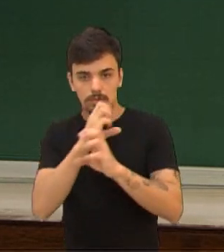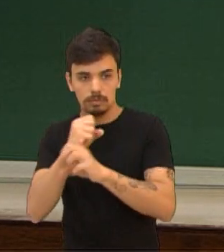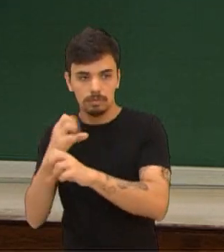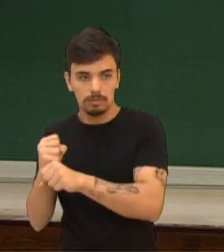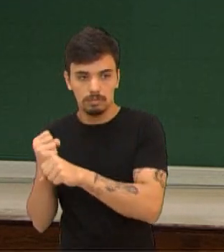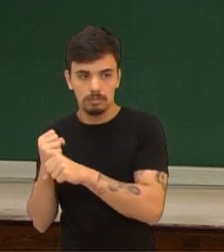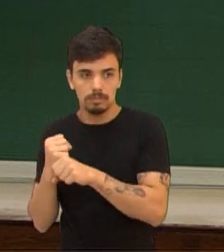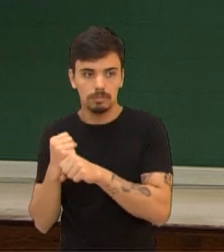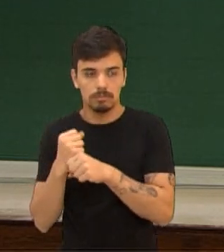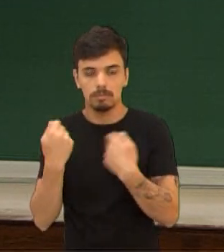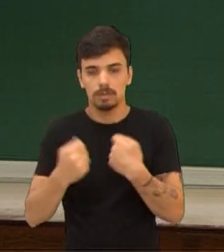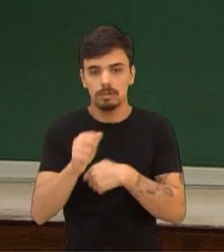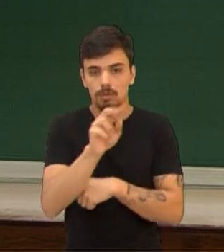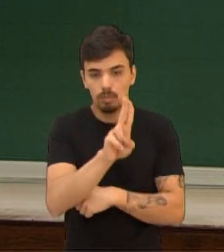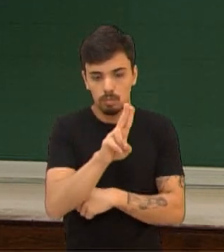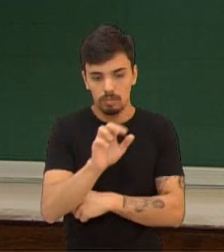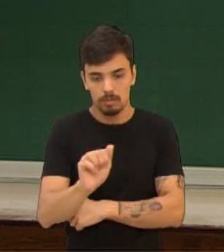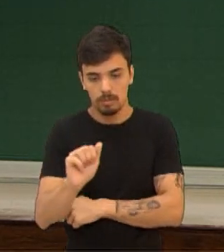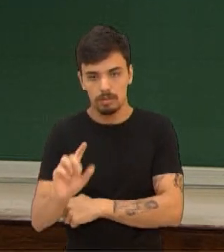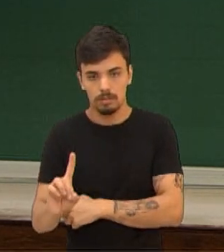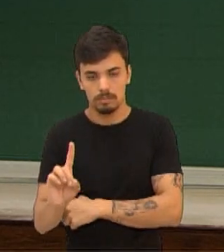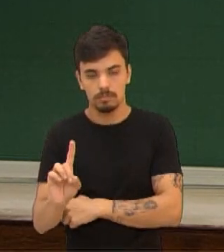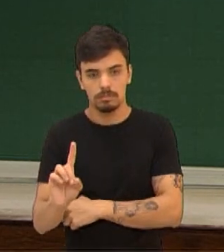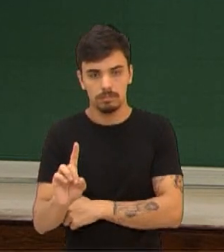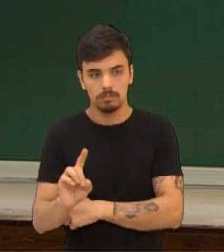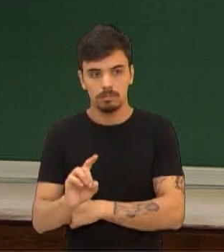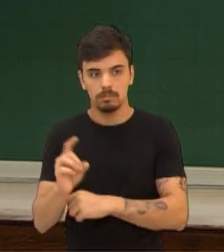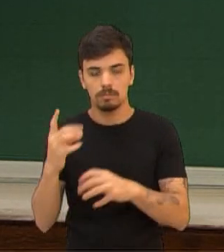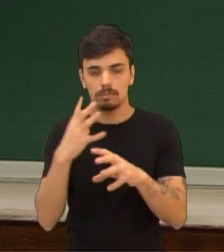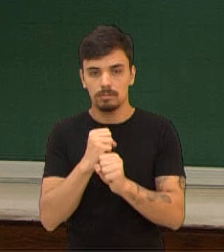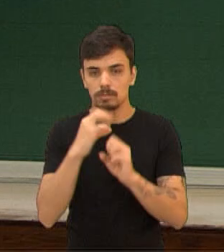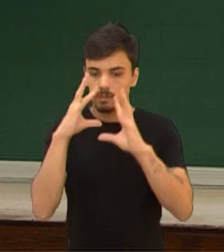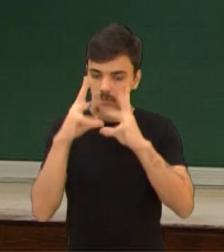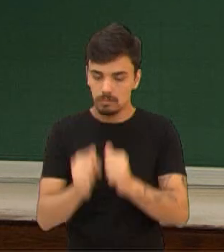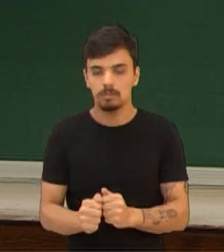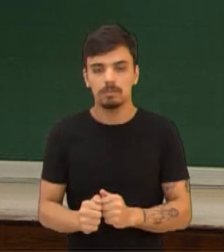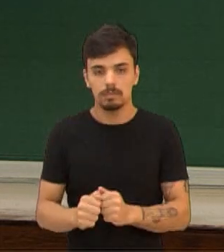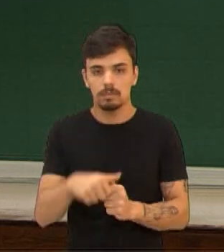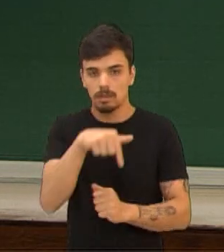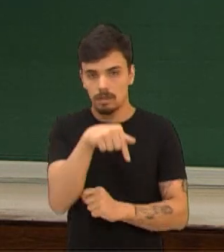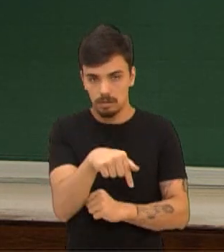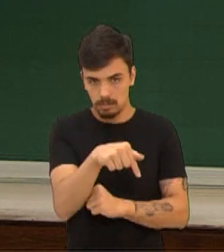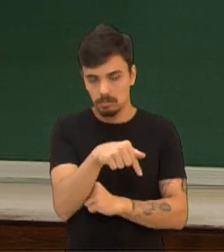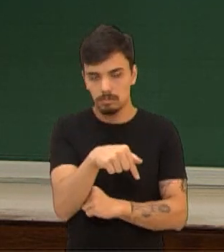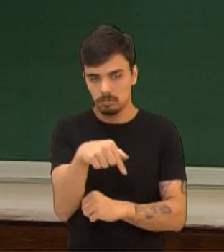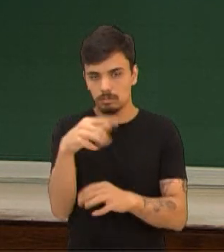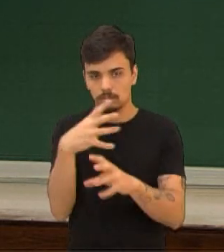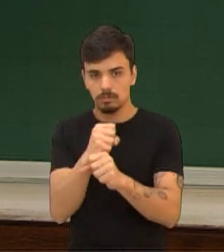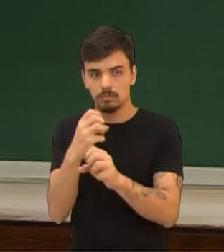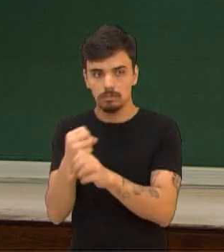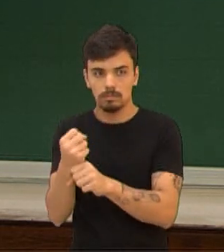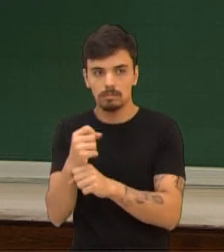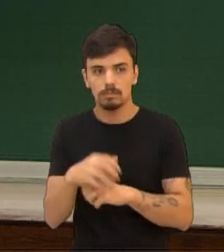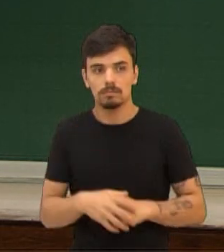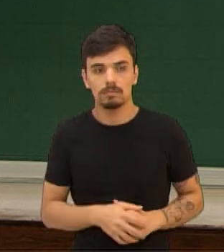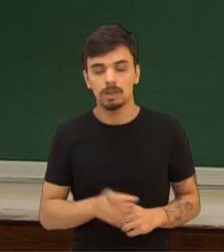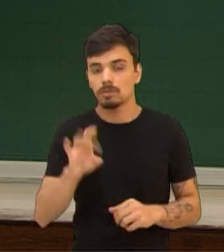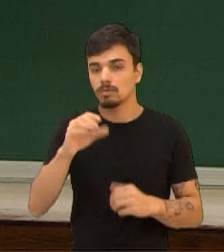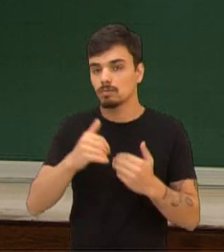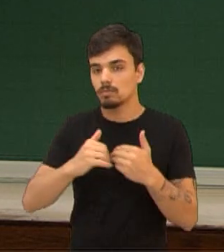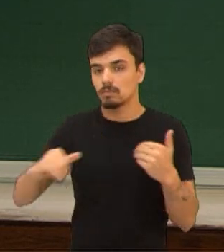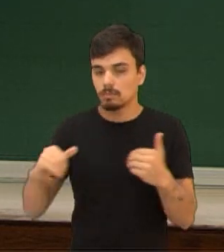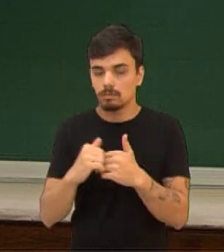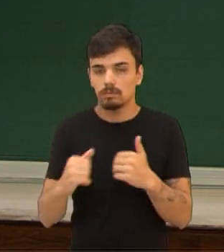dar o AD, que é a carga total, dividido pela capacitância equivalente. Aplico a mesma coisa aqui, só isolar a